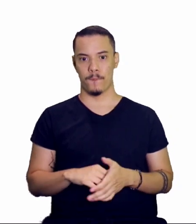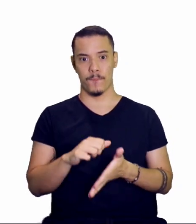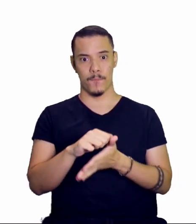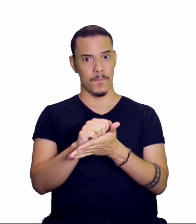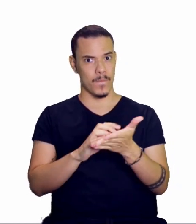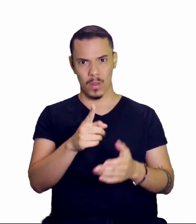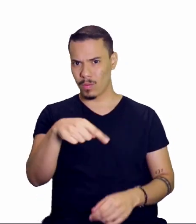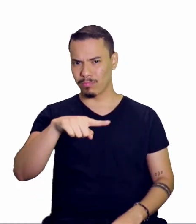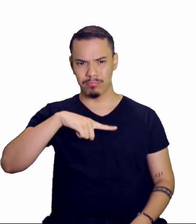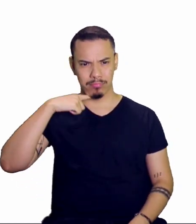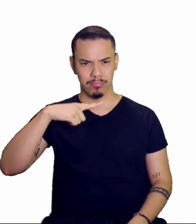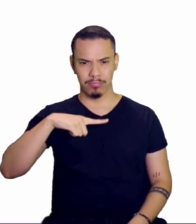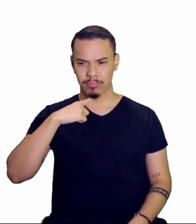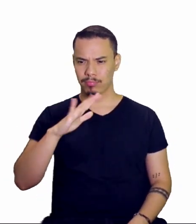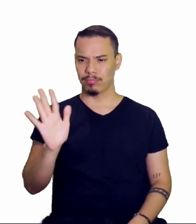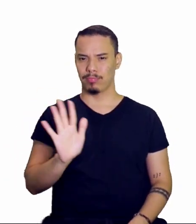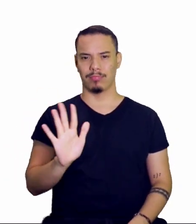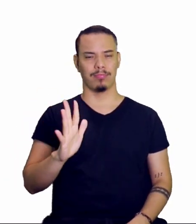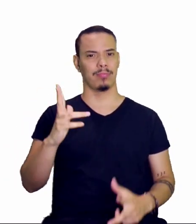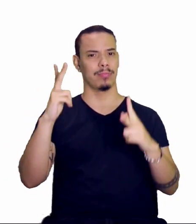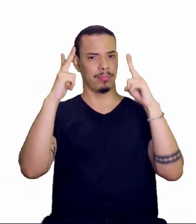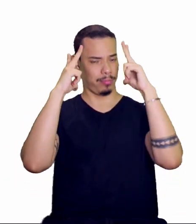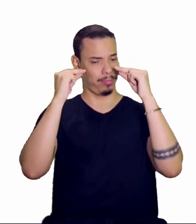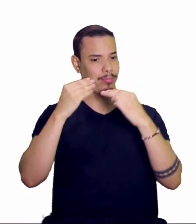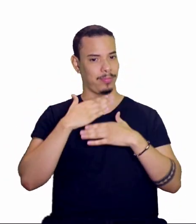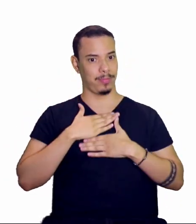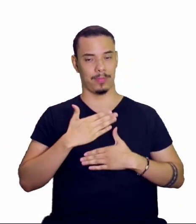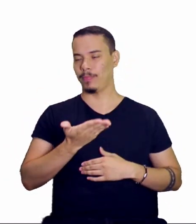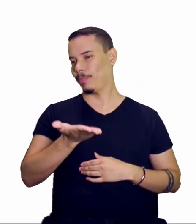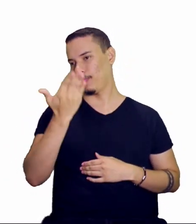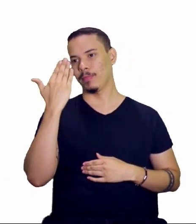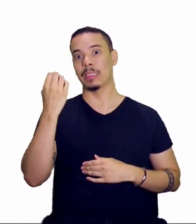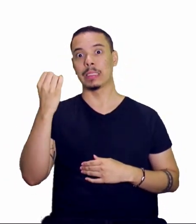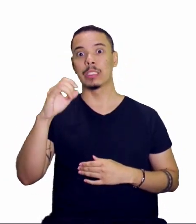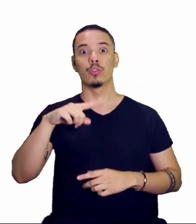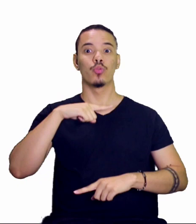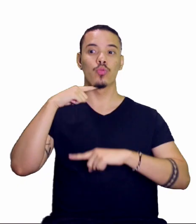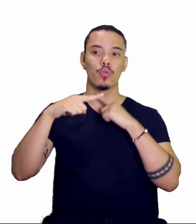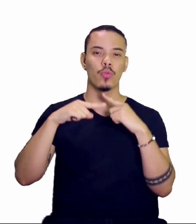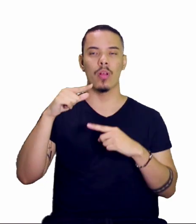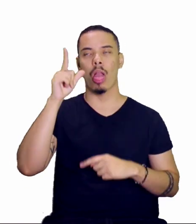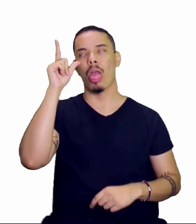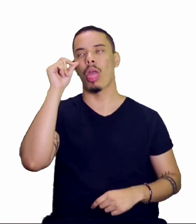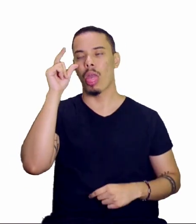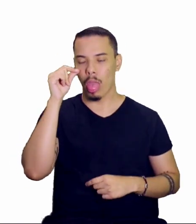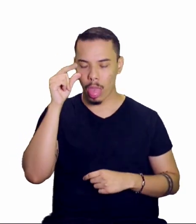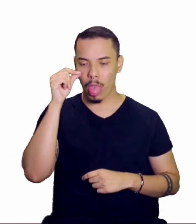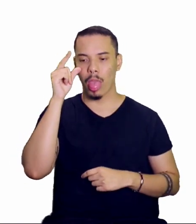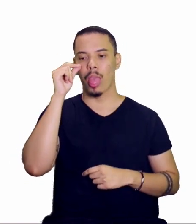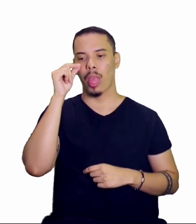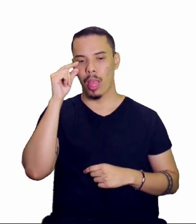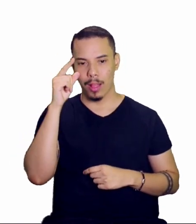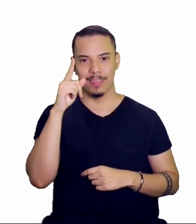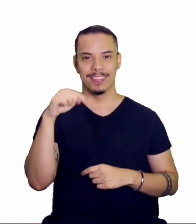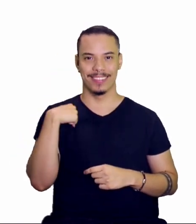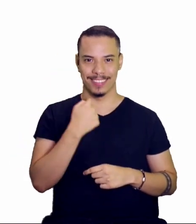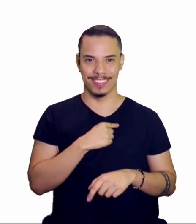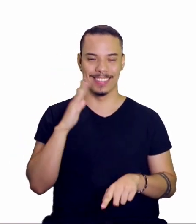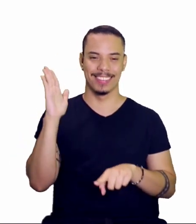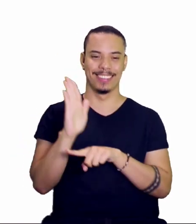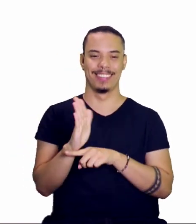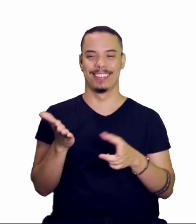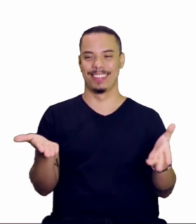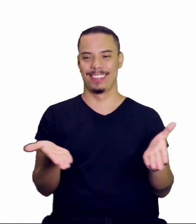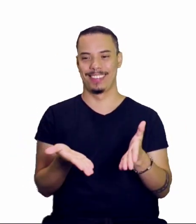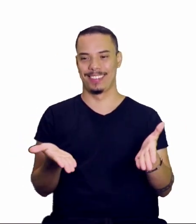tiveram dificuldade, viu, Deise? Tá tranquilo. Mas mesmo assim, vamos lá, né? Tirar Vamos. alguma dúvida, alguém que cochilou na aula. Estamos aqui talvez. para isso, né, professor? Com Vamos lá. certeza,